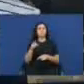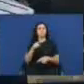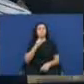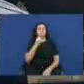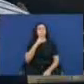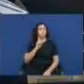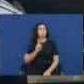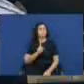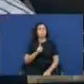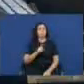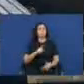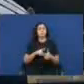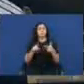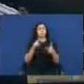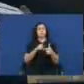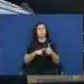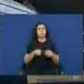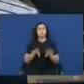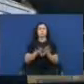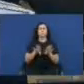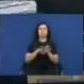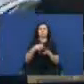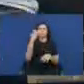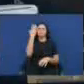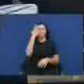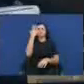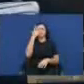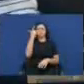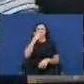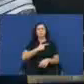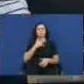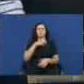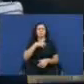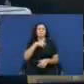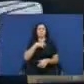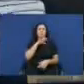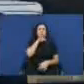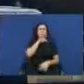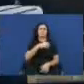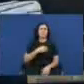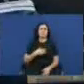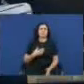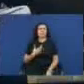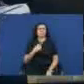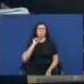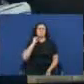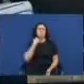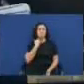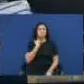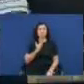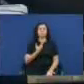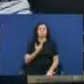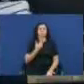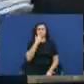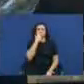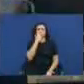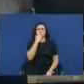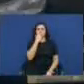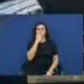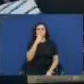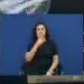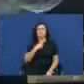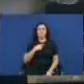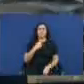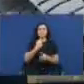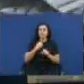só de segurança, mas como de aparência, também está bem feia, bem suja. A impressão é que mesmo que faça